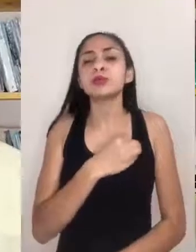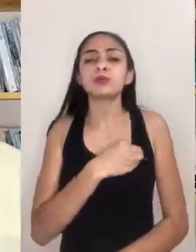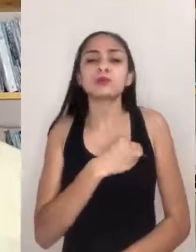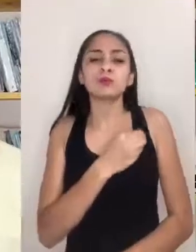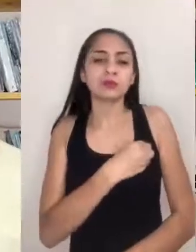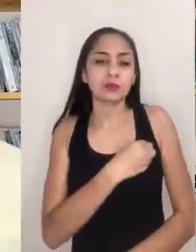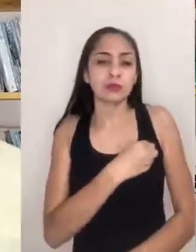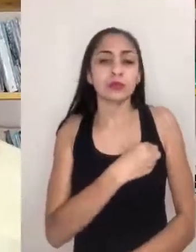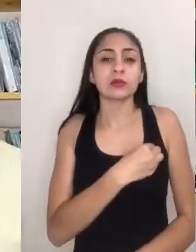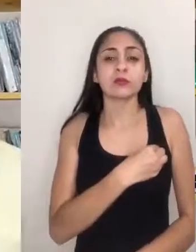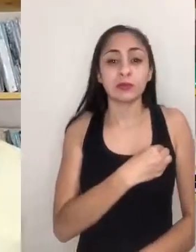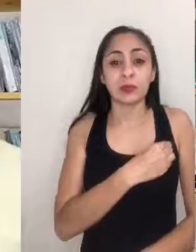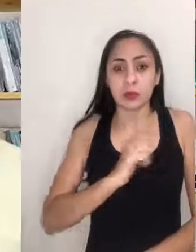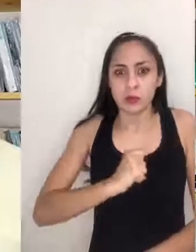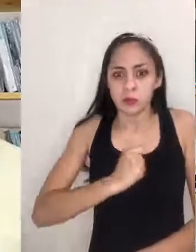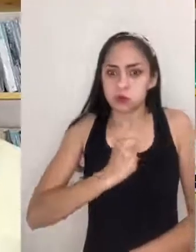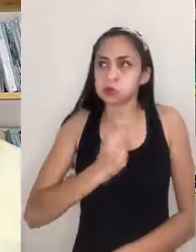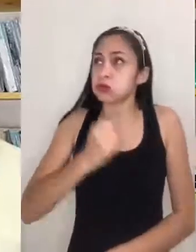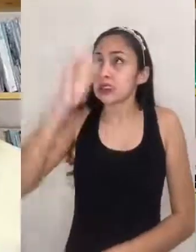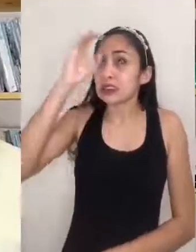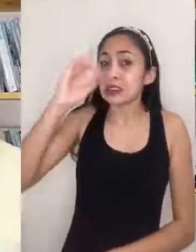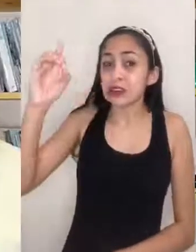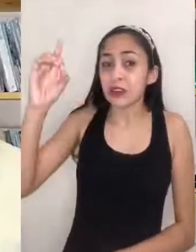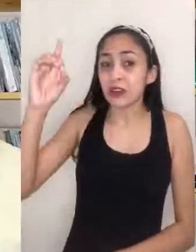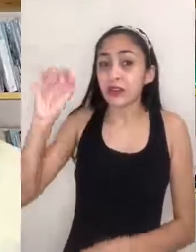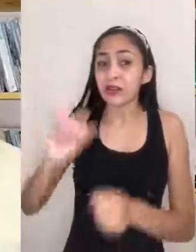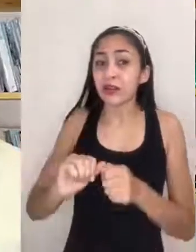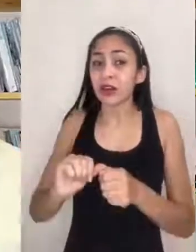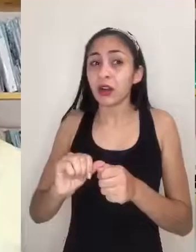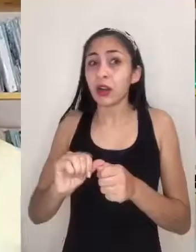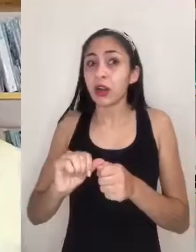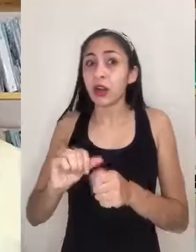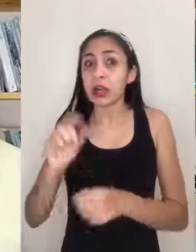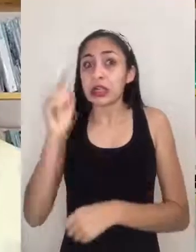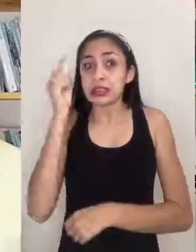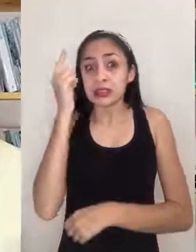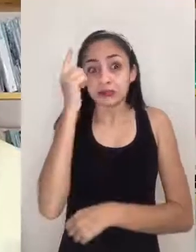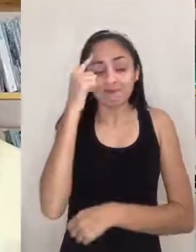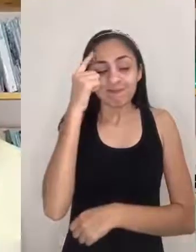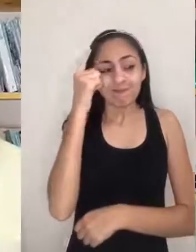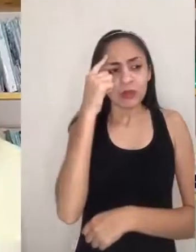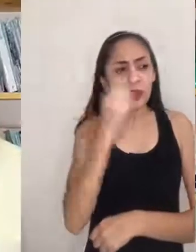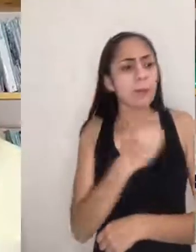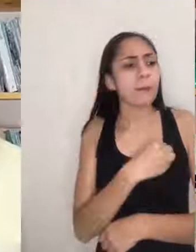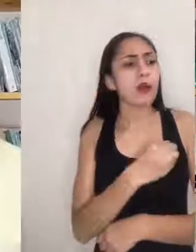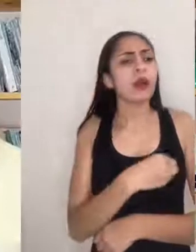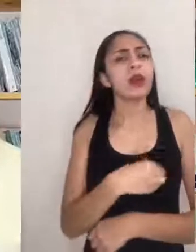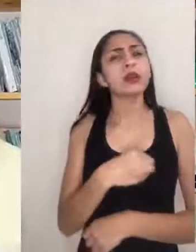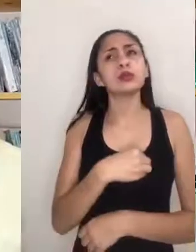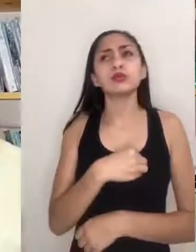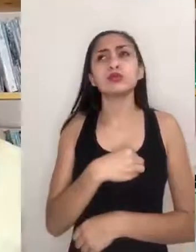Essa fúria de Deus nos leva a também nos perguntar o que é o